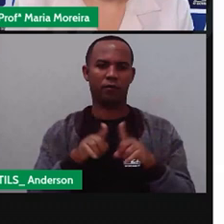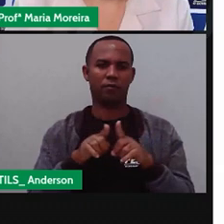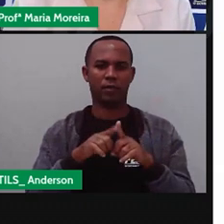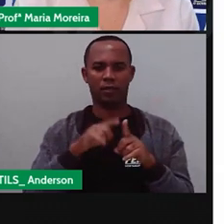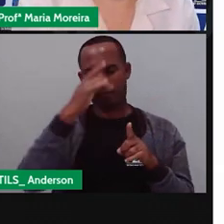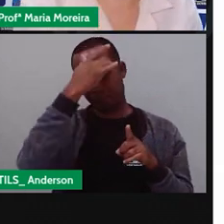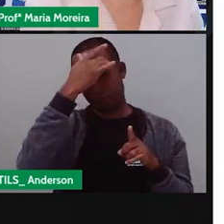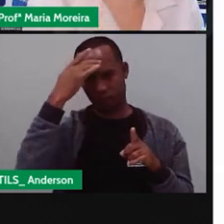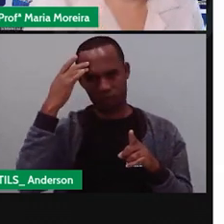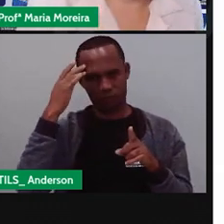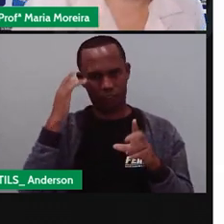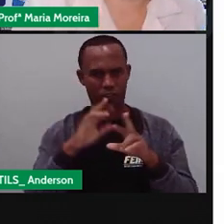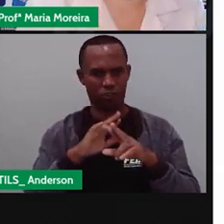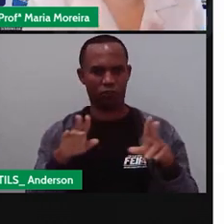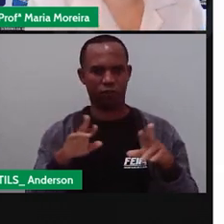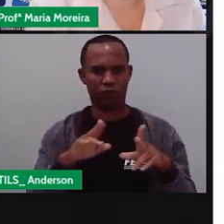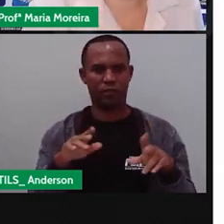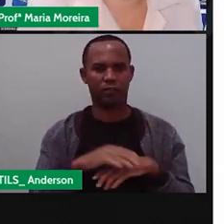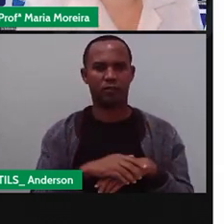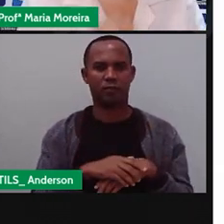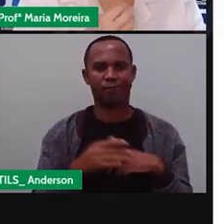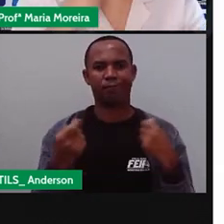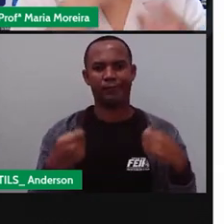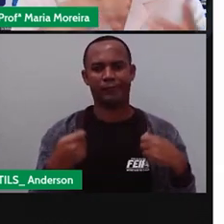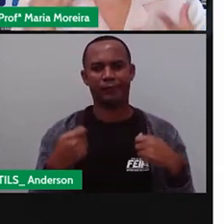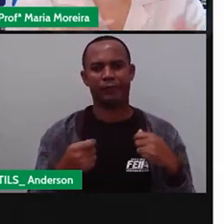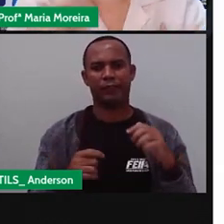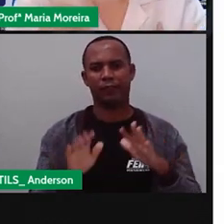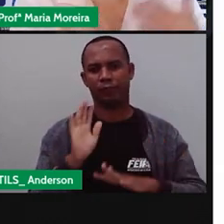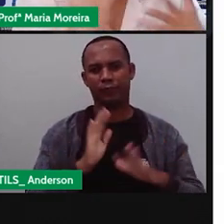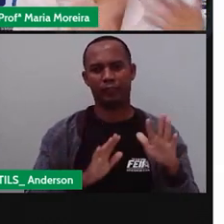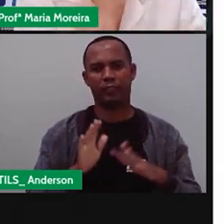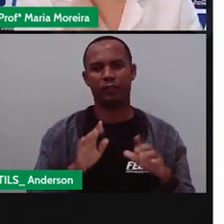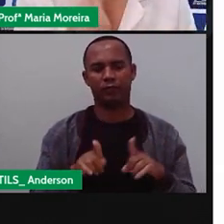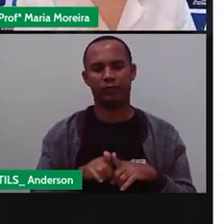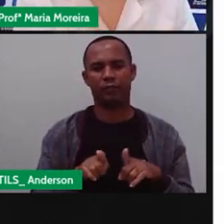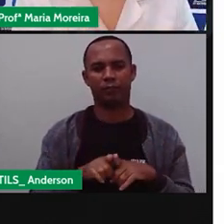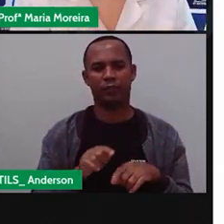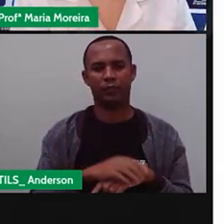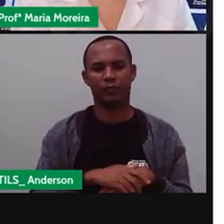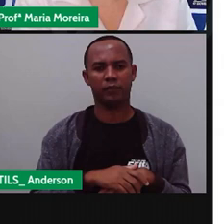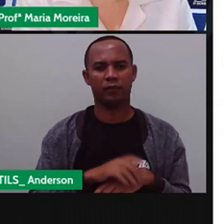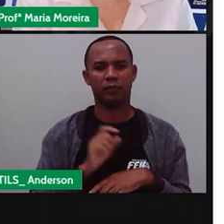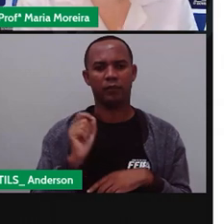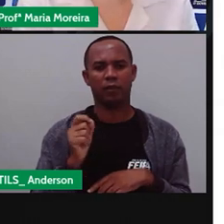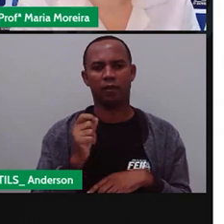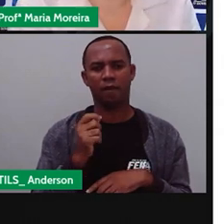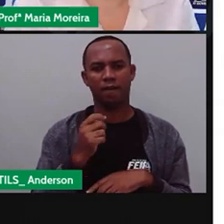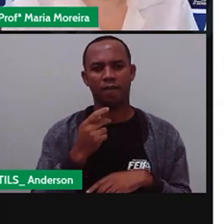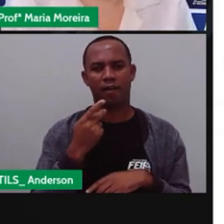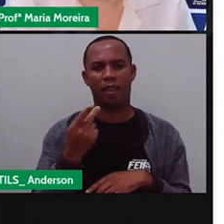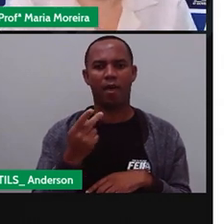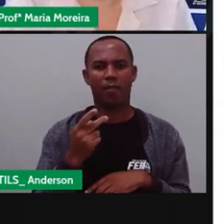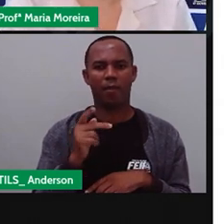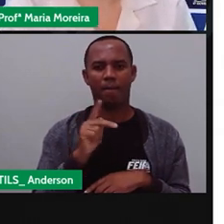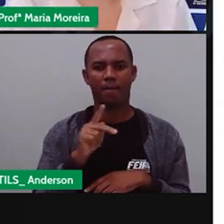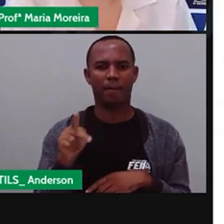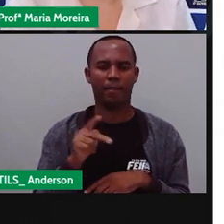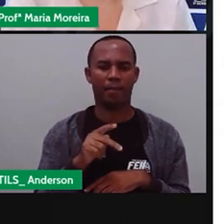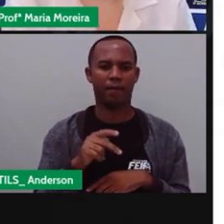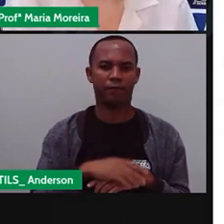geral. Não usando gírias, não usando palavras corriqueiras, assim que eu uso na minha língua, na linguagem falada,